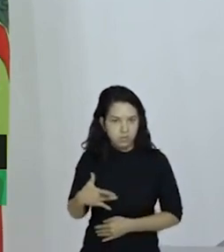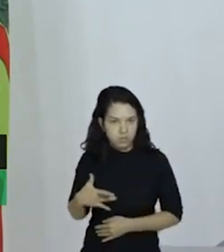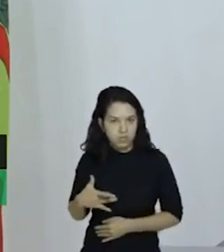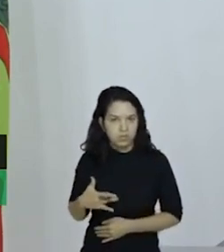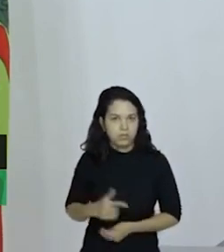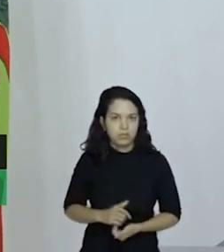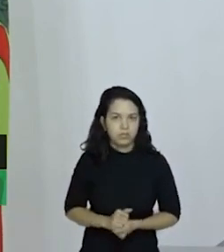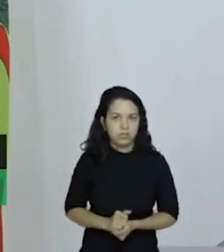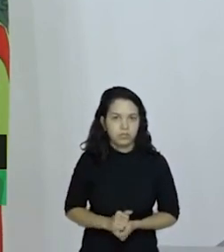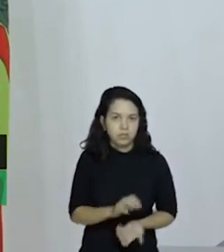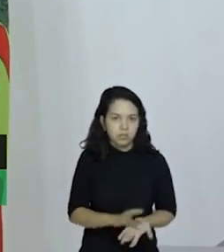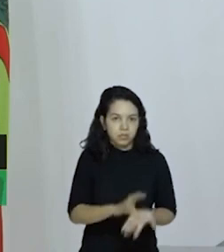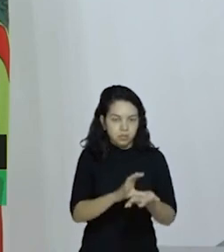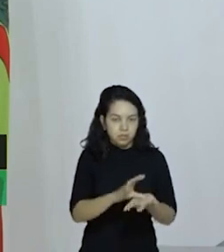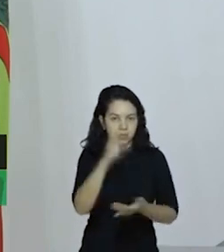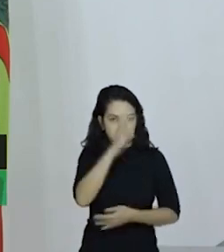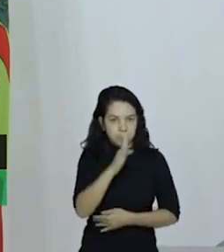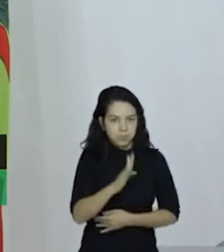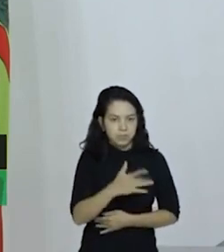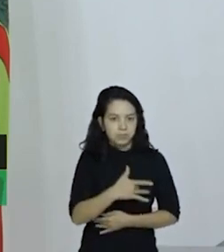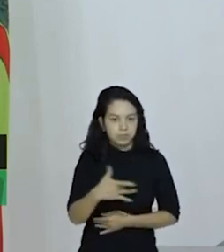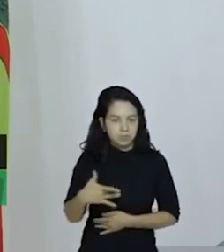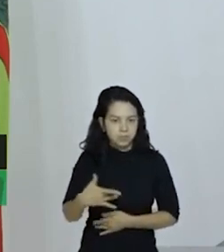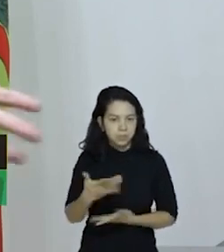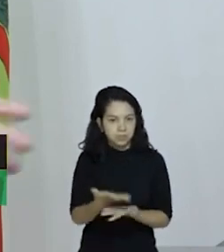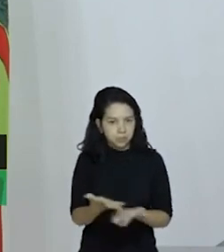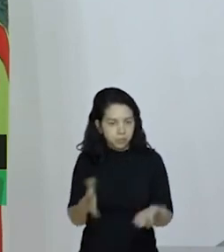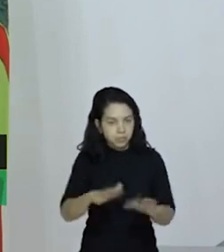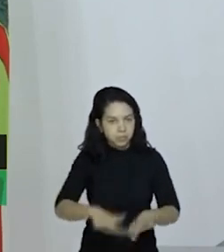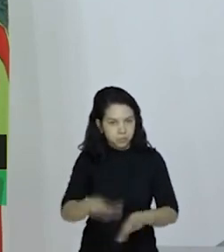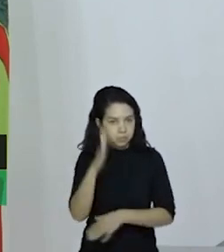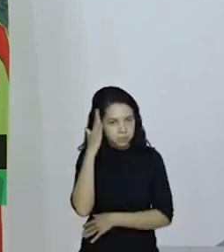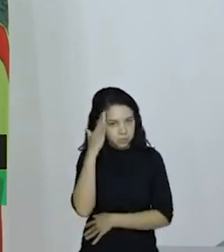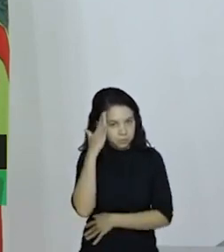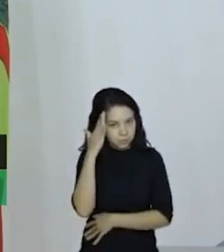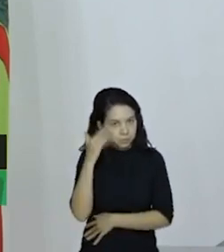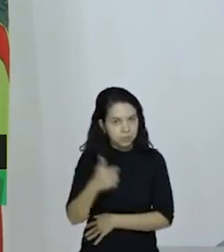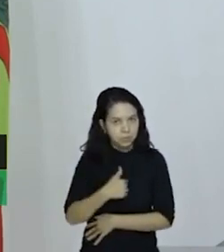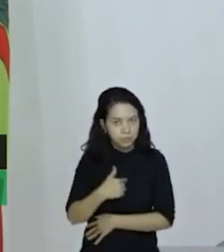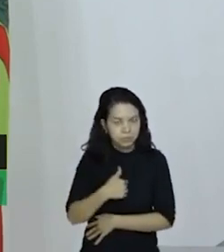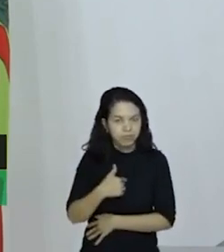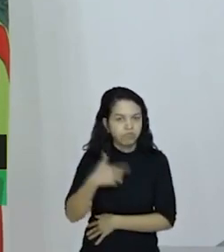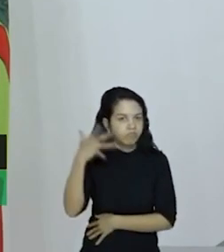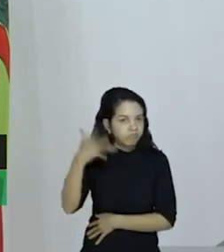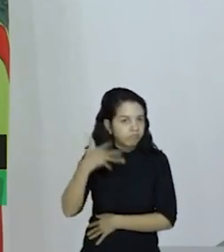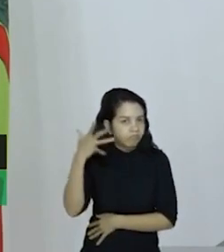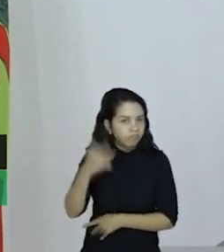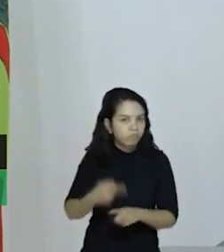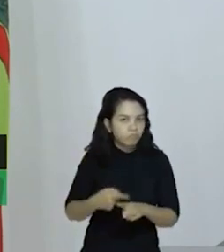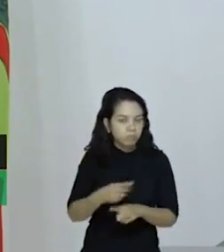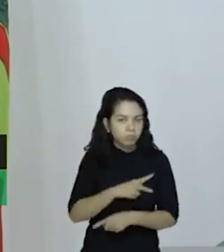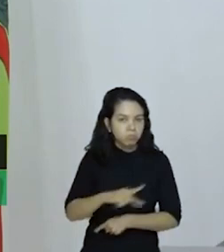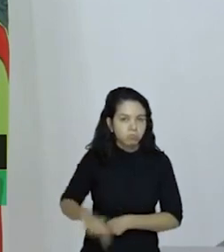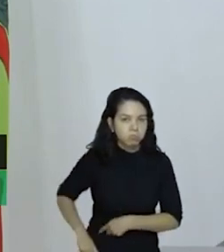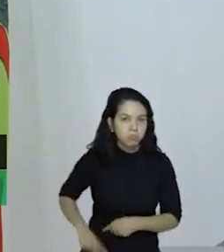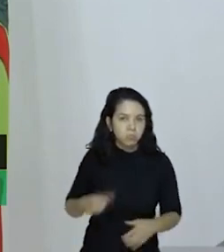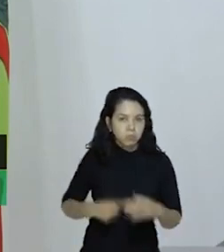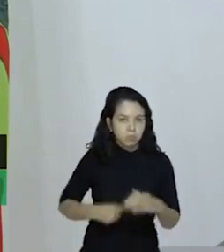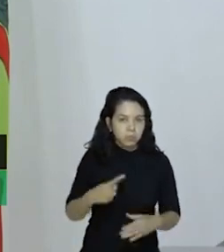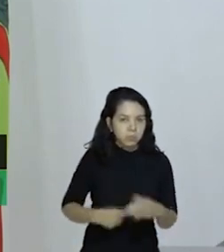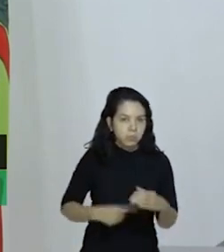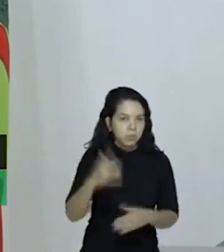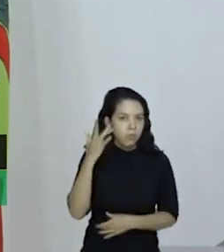Conselho Nacional de Saúde, todos aqui sabem, e eu estou fazendo essa fala porque, como presidente da Comissão de Saúde, julgo